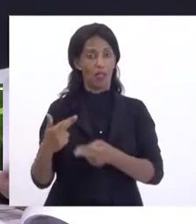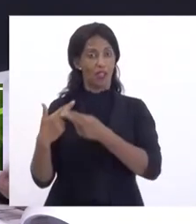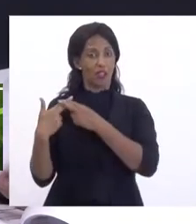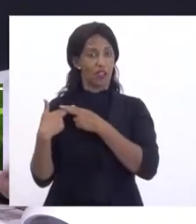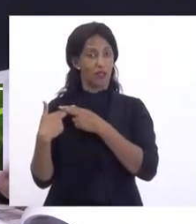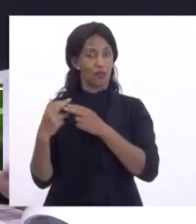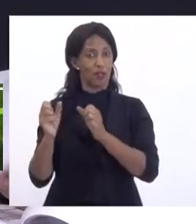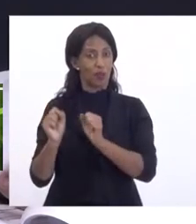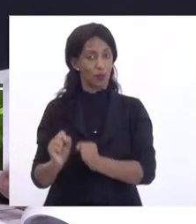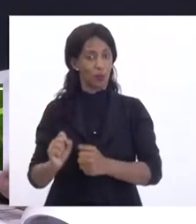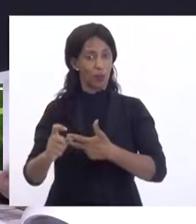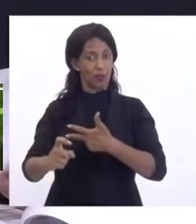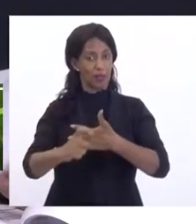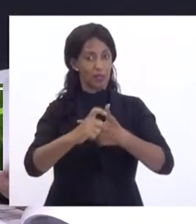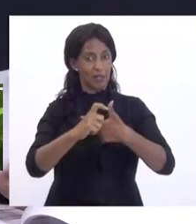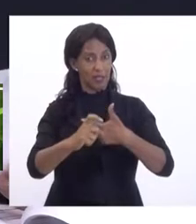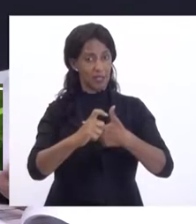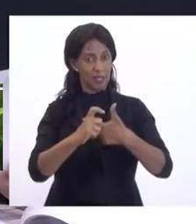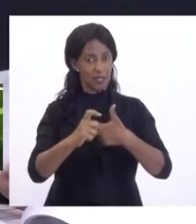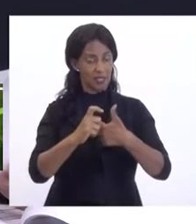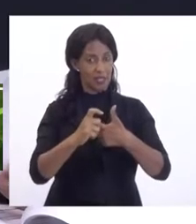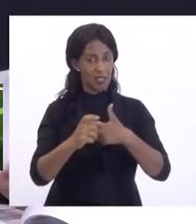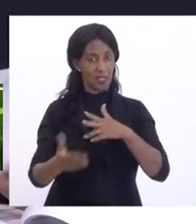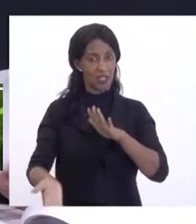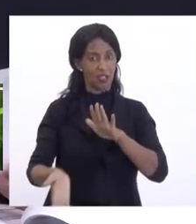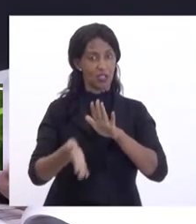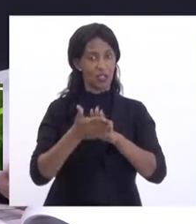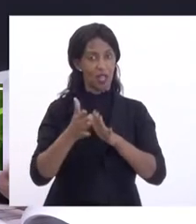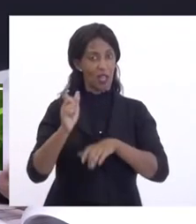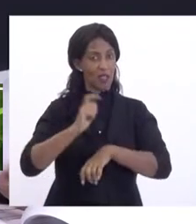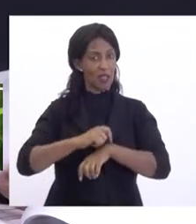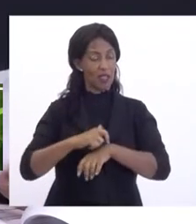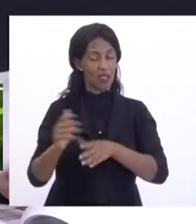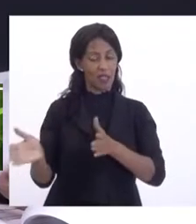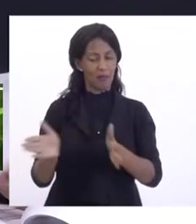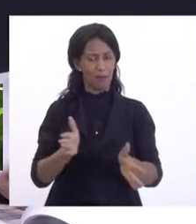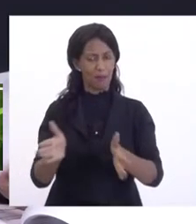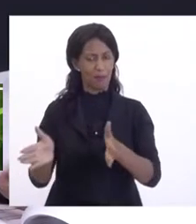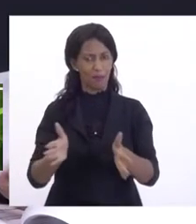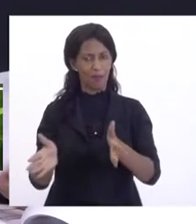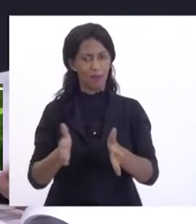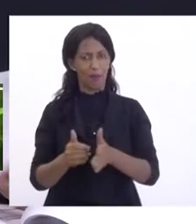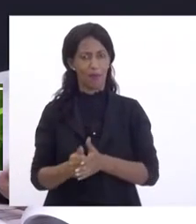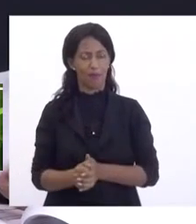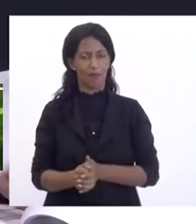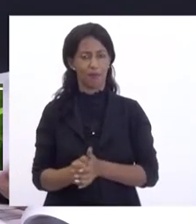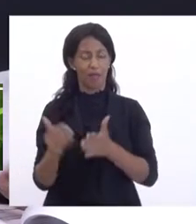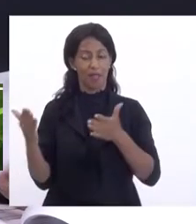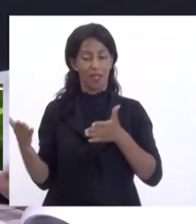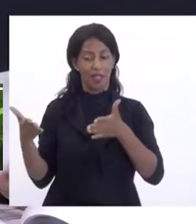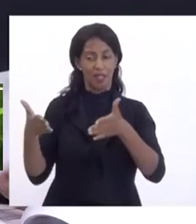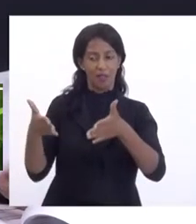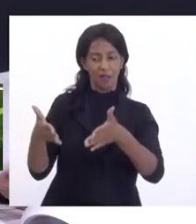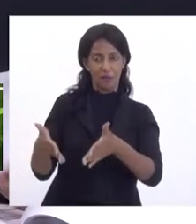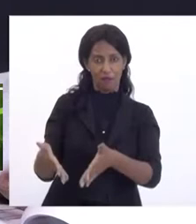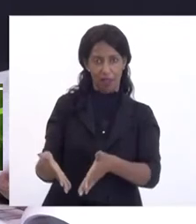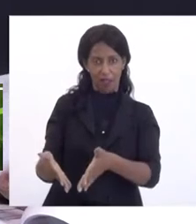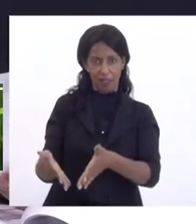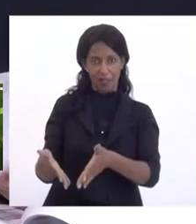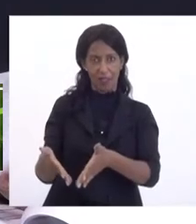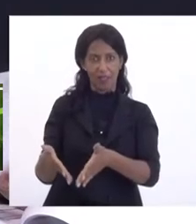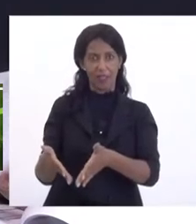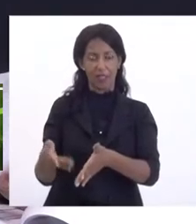Poder Executivo de caráter temporário, em face da simples